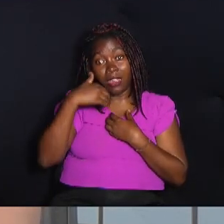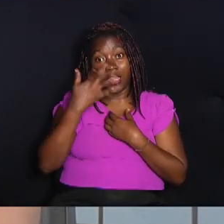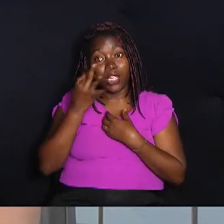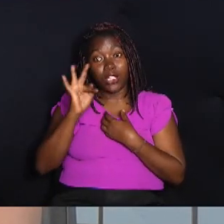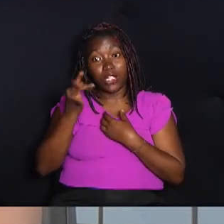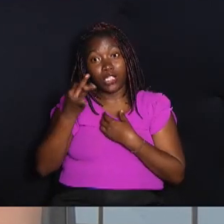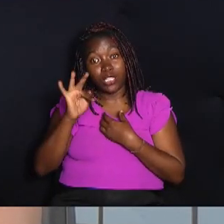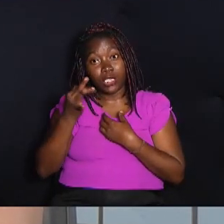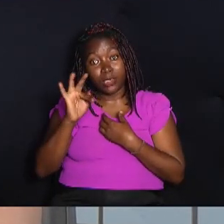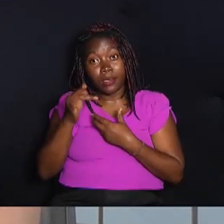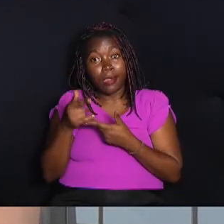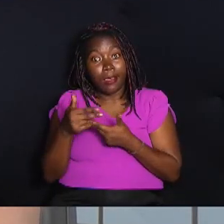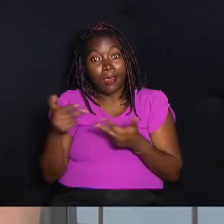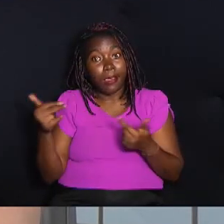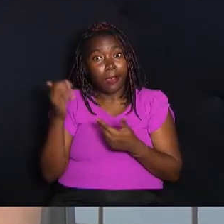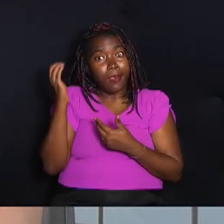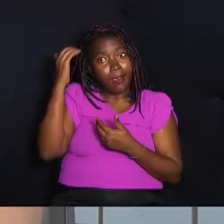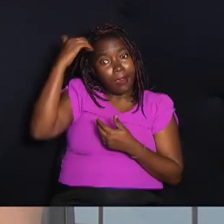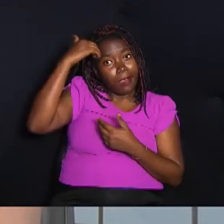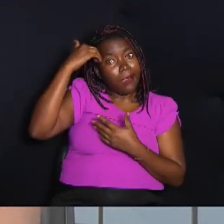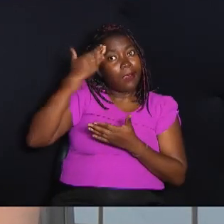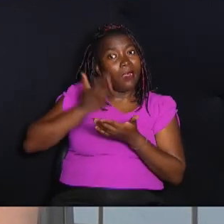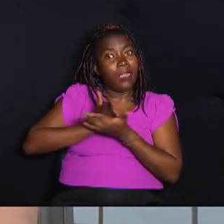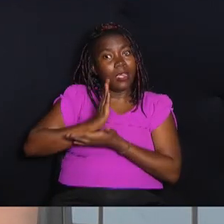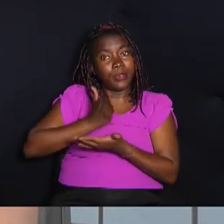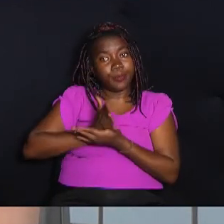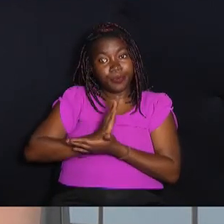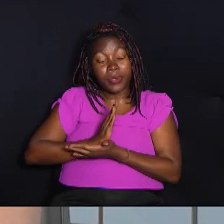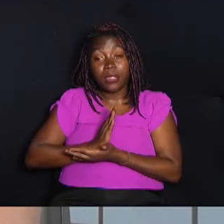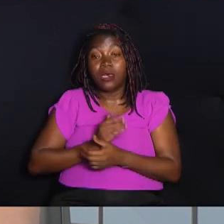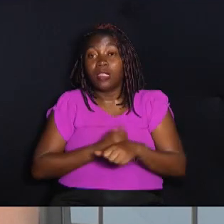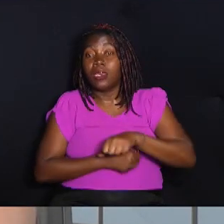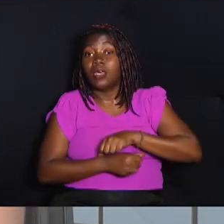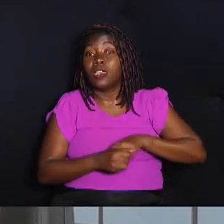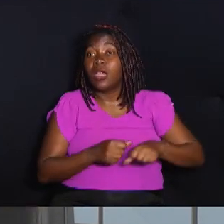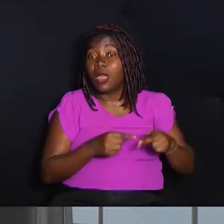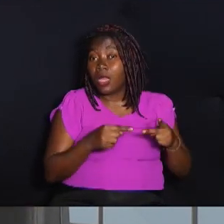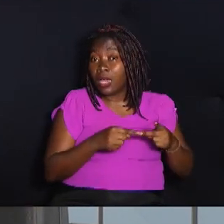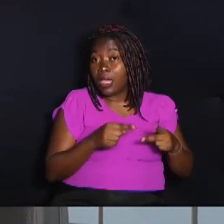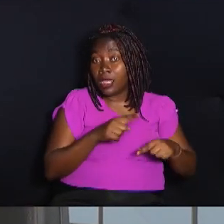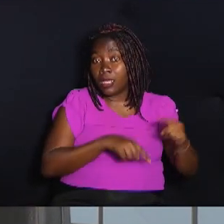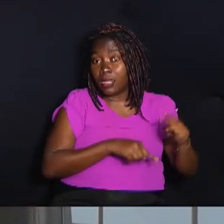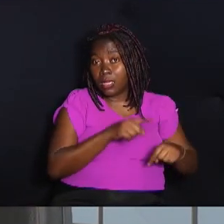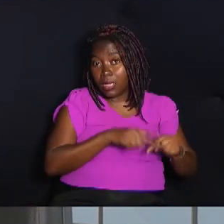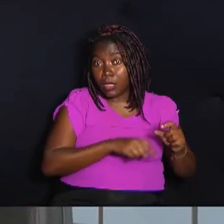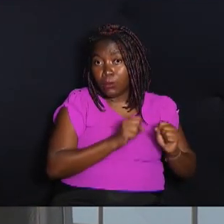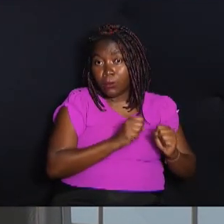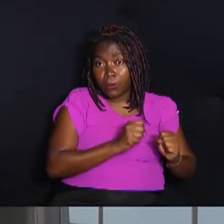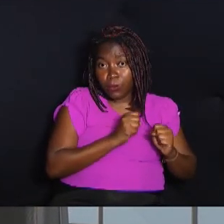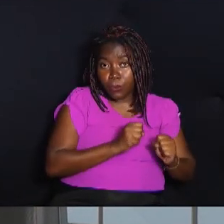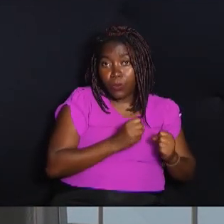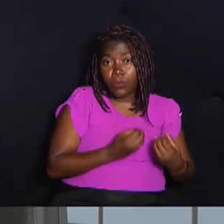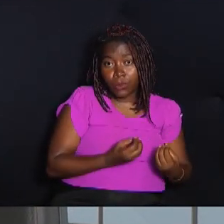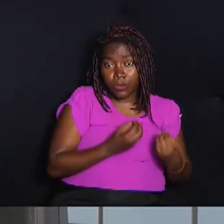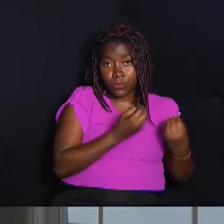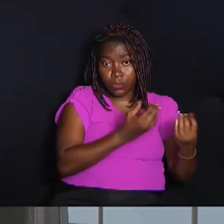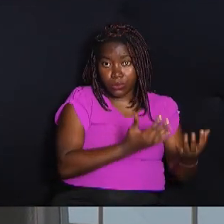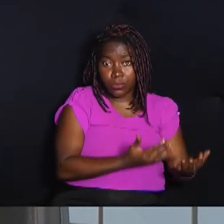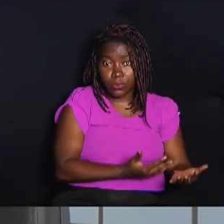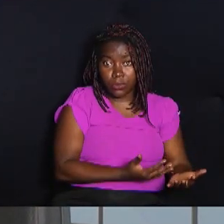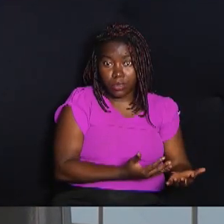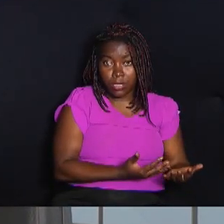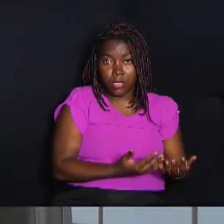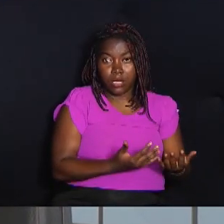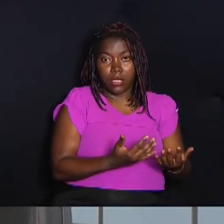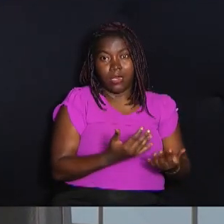de algo ali que está incomodando. Com relação, eu acho que assim, os equipamentos que poderiam ser oferecidos, né, para a